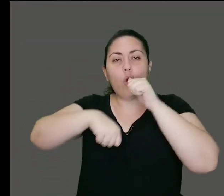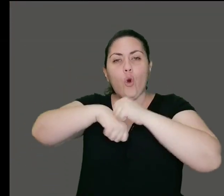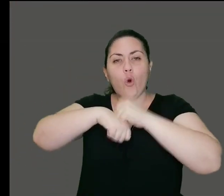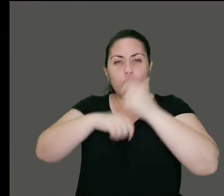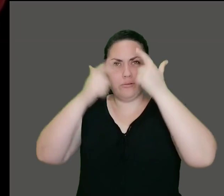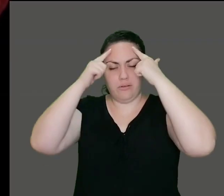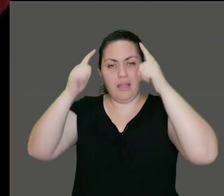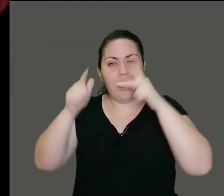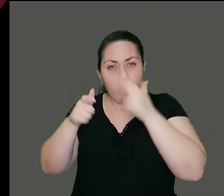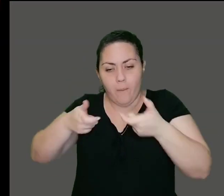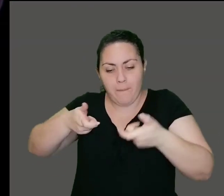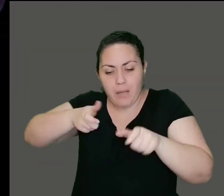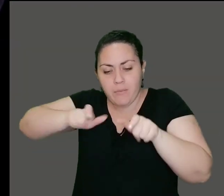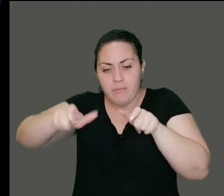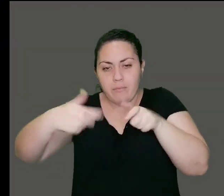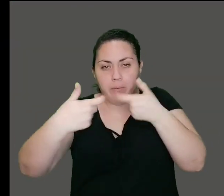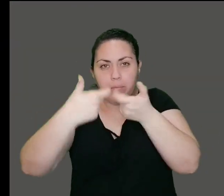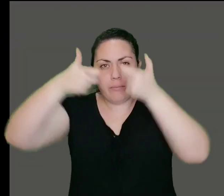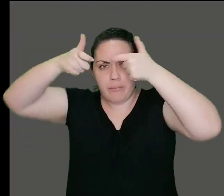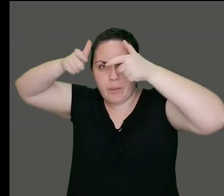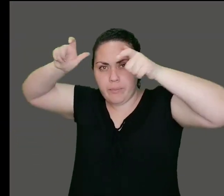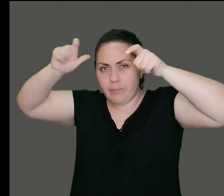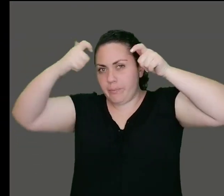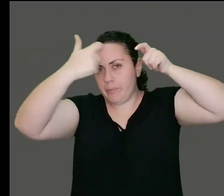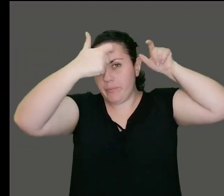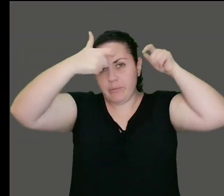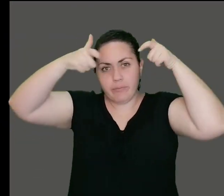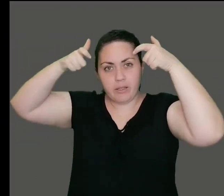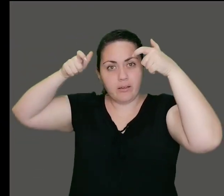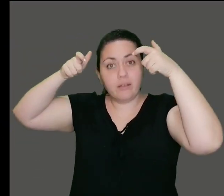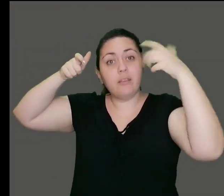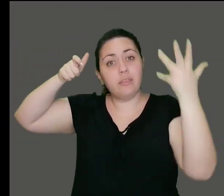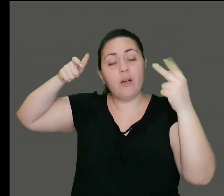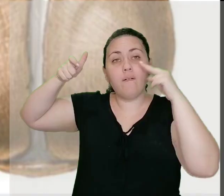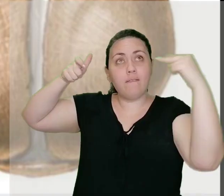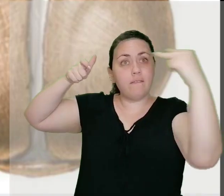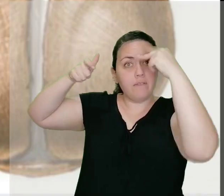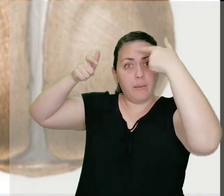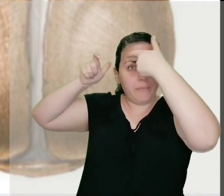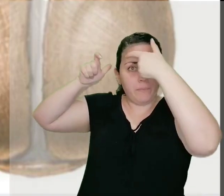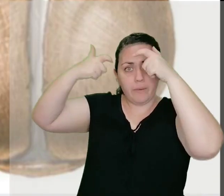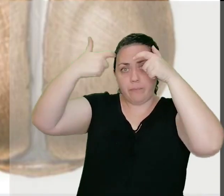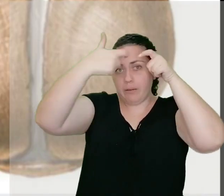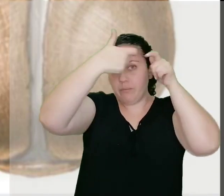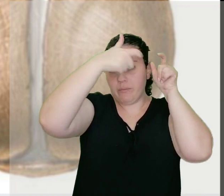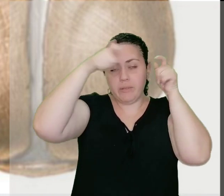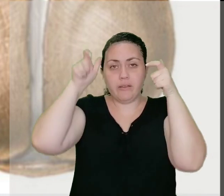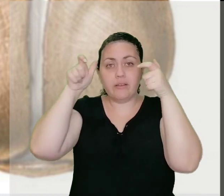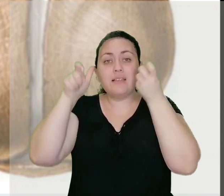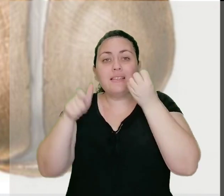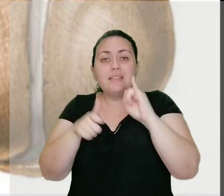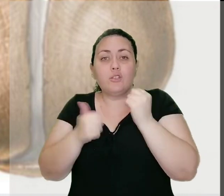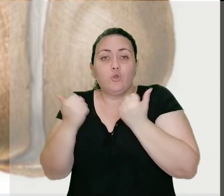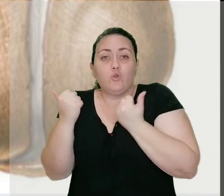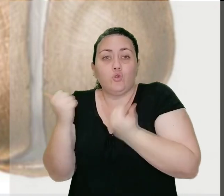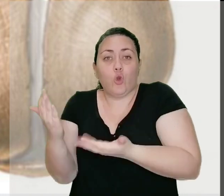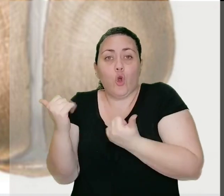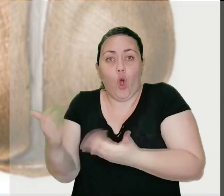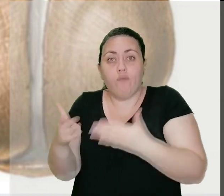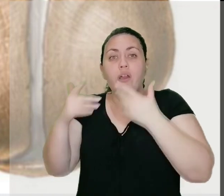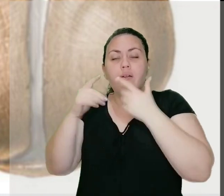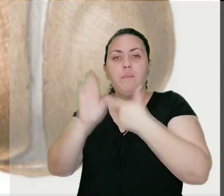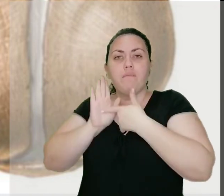como um quebra-cabeça? Então, as suturas são as junções entre os ossos, sendo bem mais visíveis no início da vida